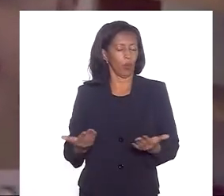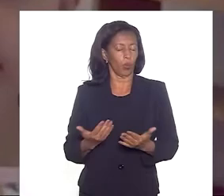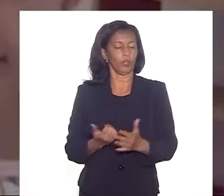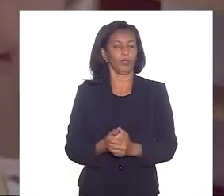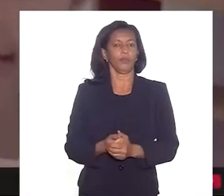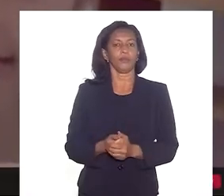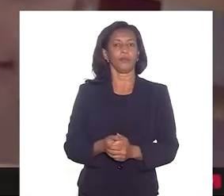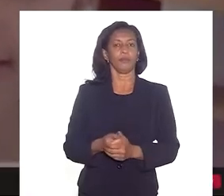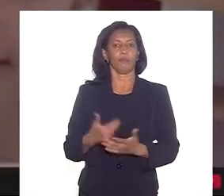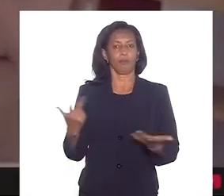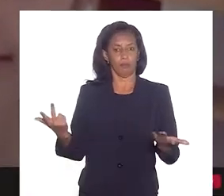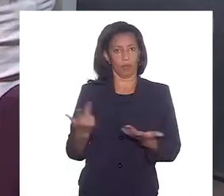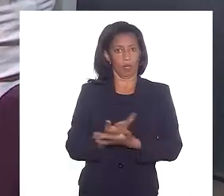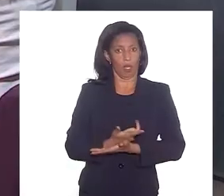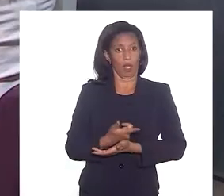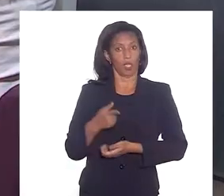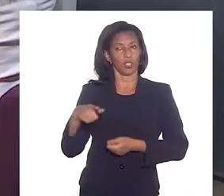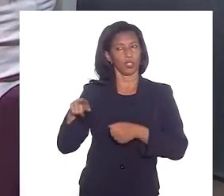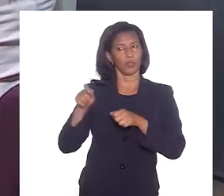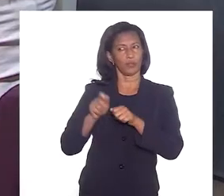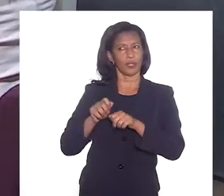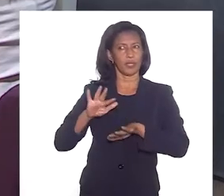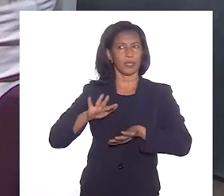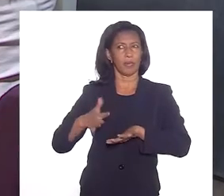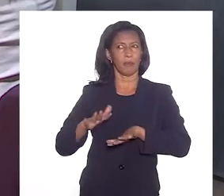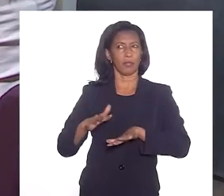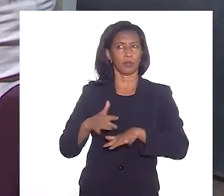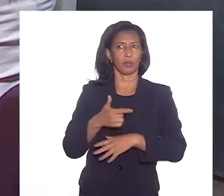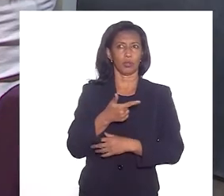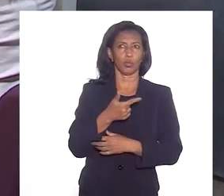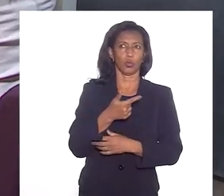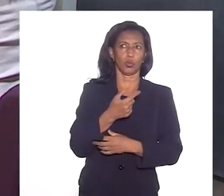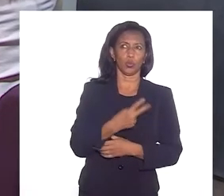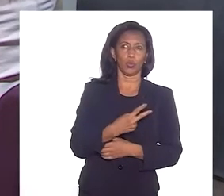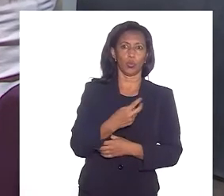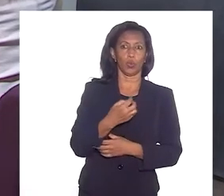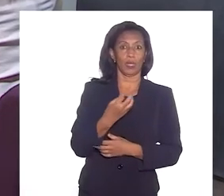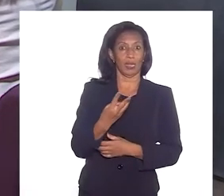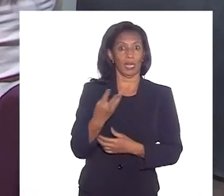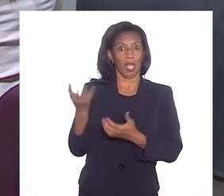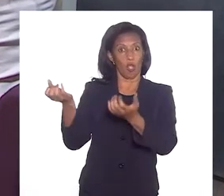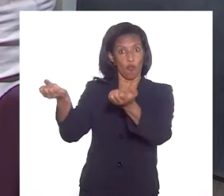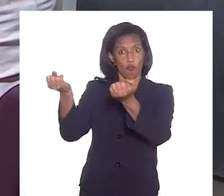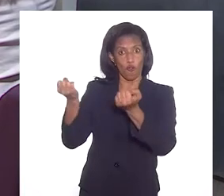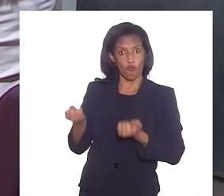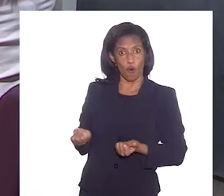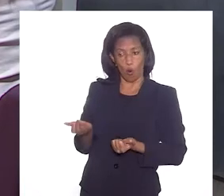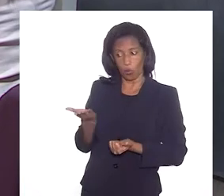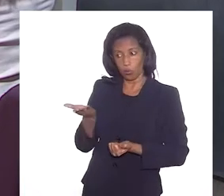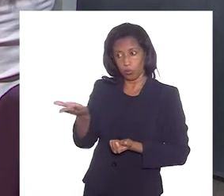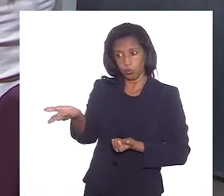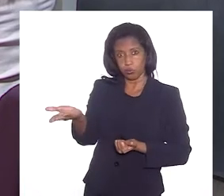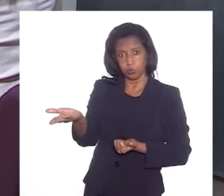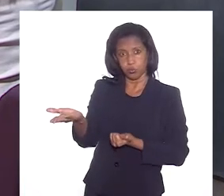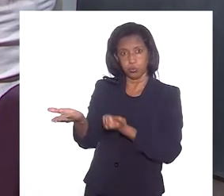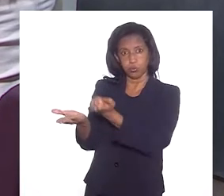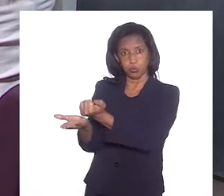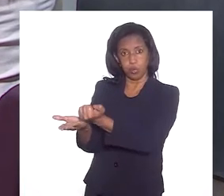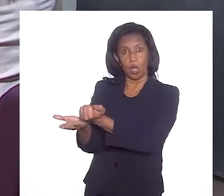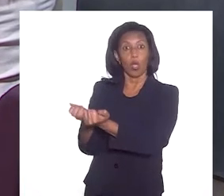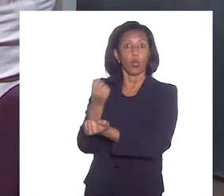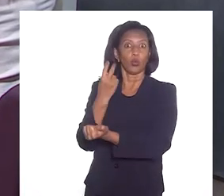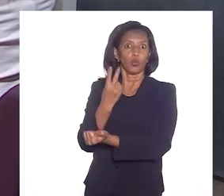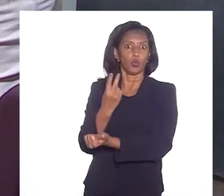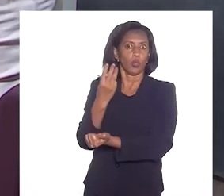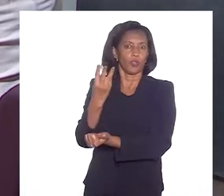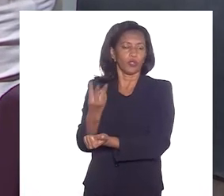passado especificamente, a gente fazia de 2 a 3 fornadas por semana. Então,